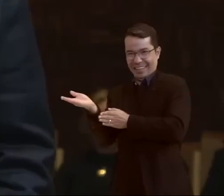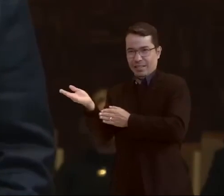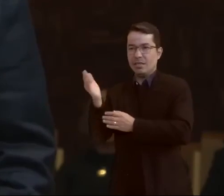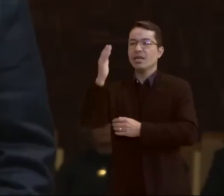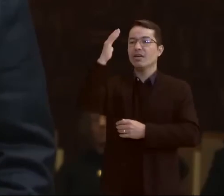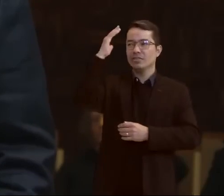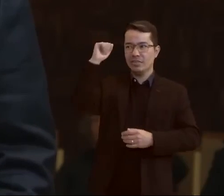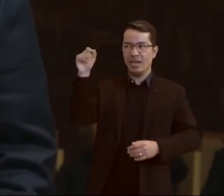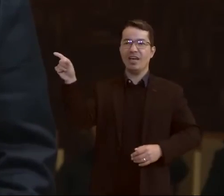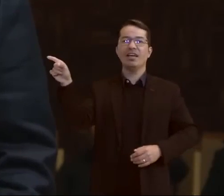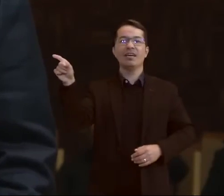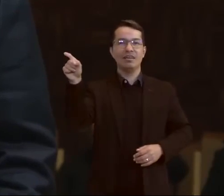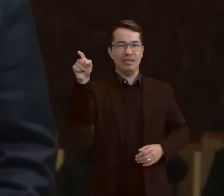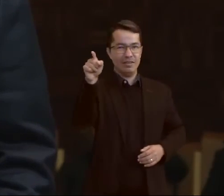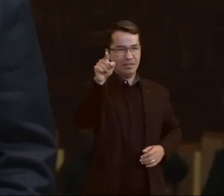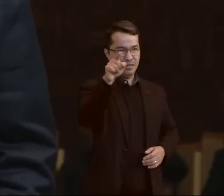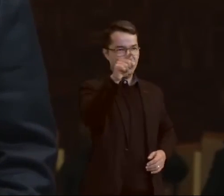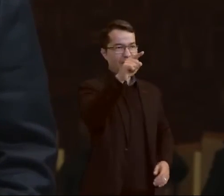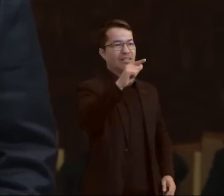isso aqui.